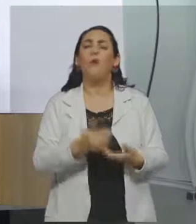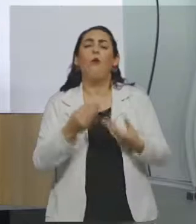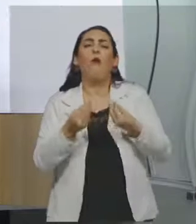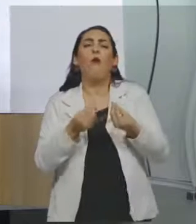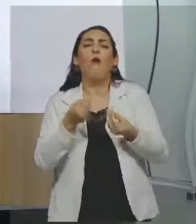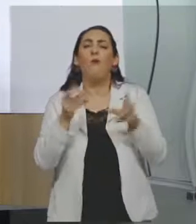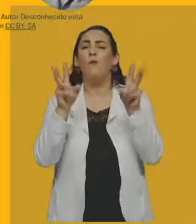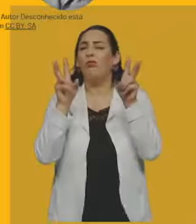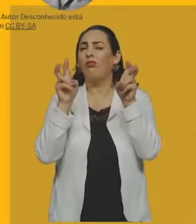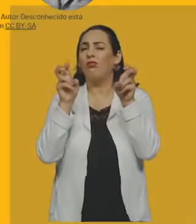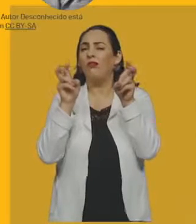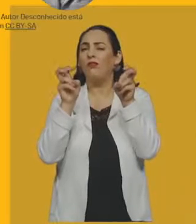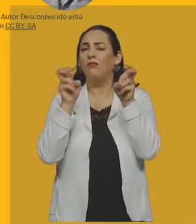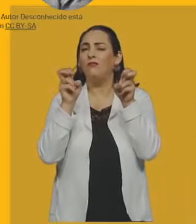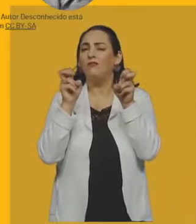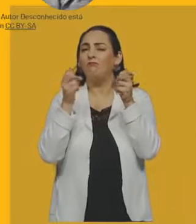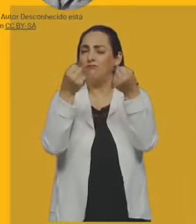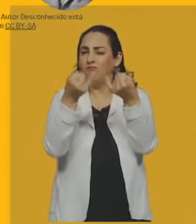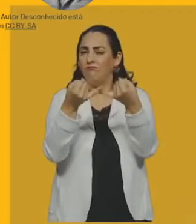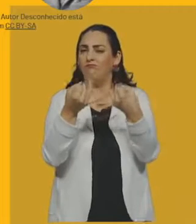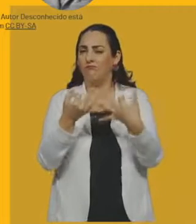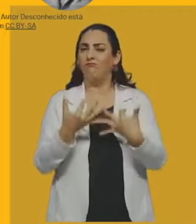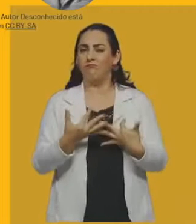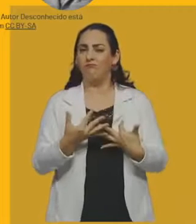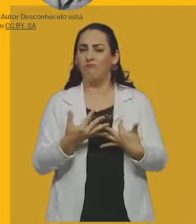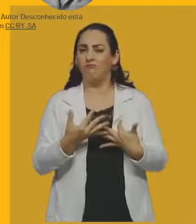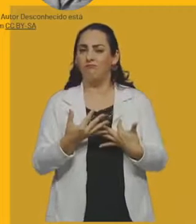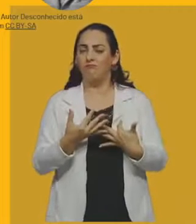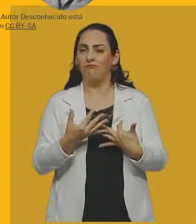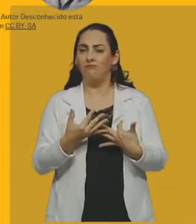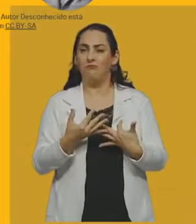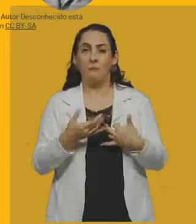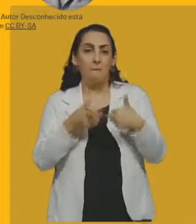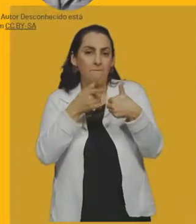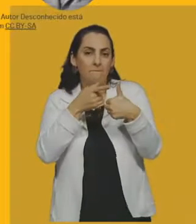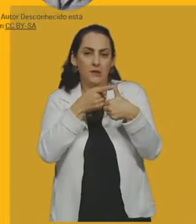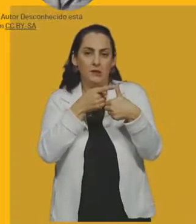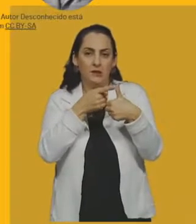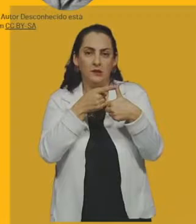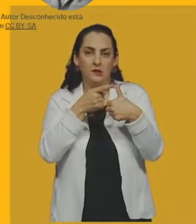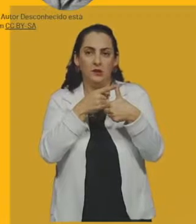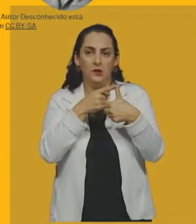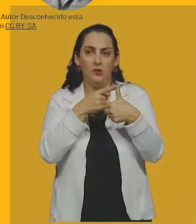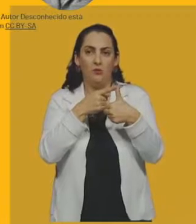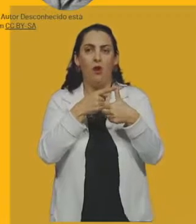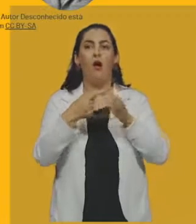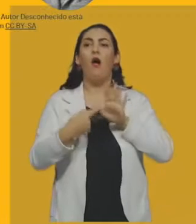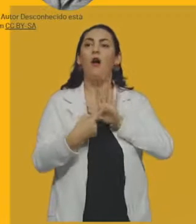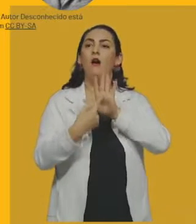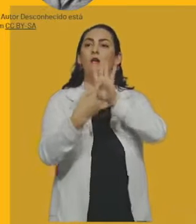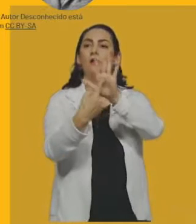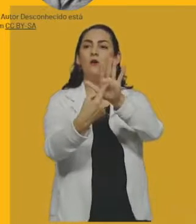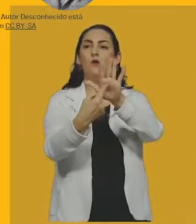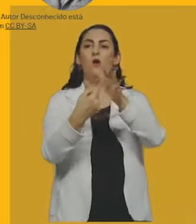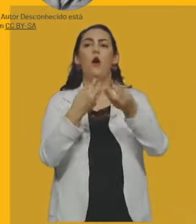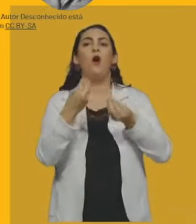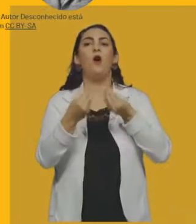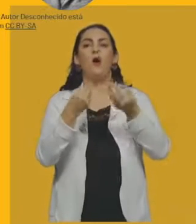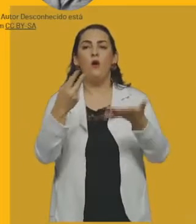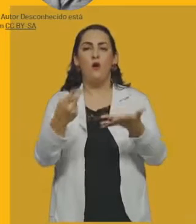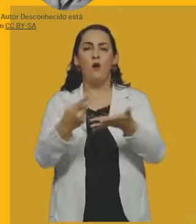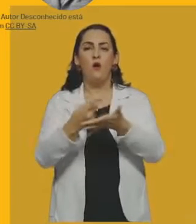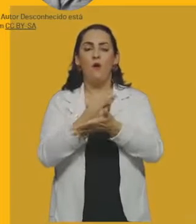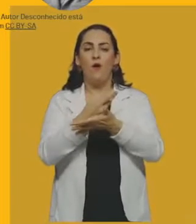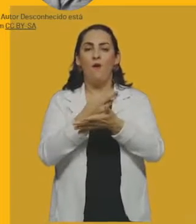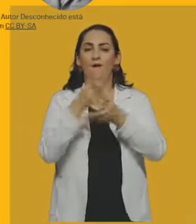teórica para a formulação dessa teoria? Então, primeiro, eles consideraram a força coulombiana, ou seja, a força de atração